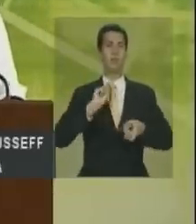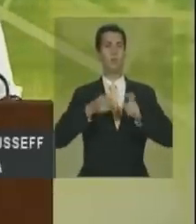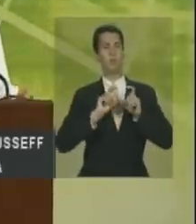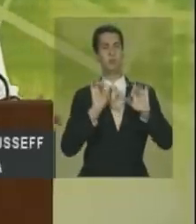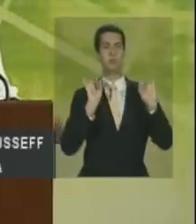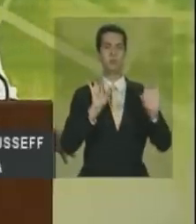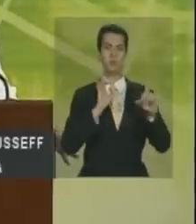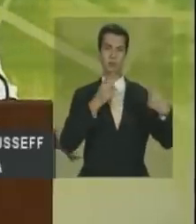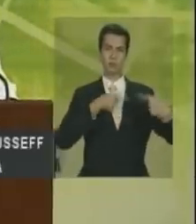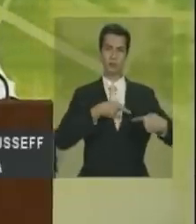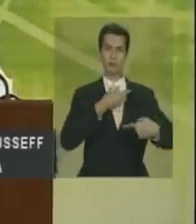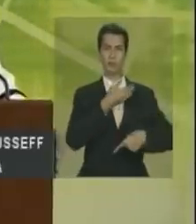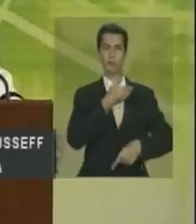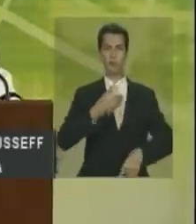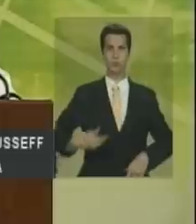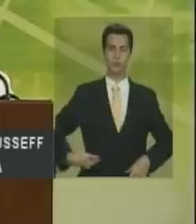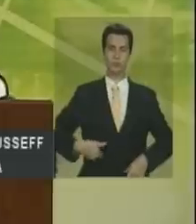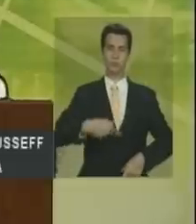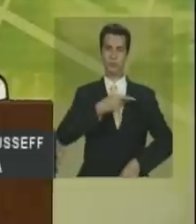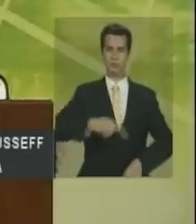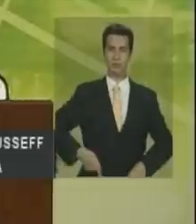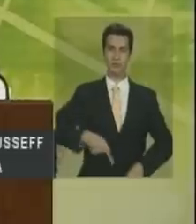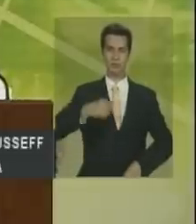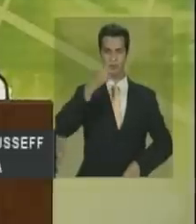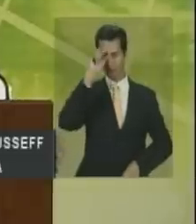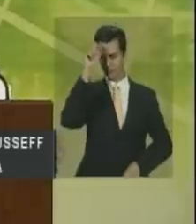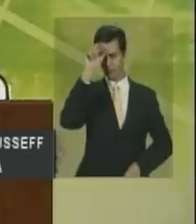Índia. Nessa reunião,